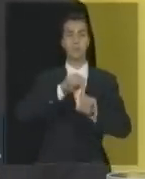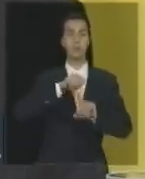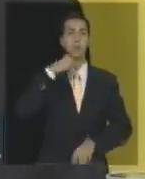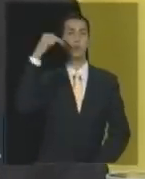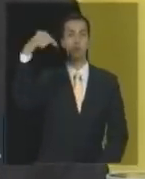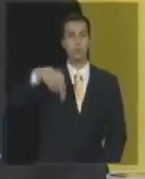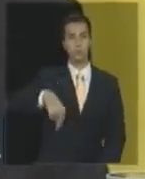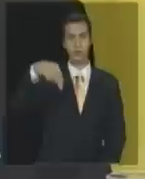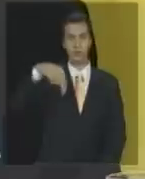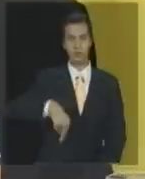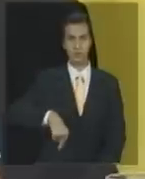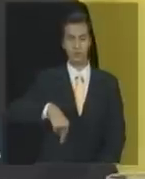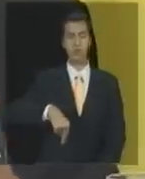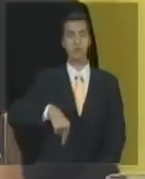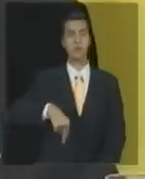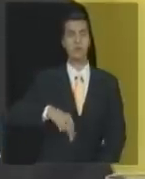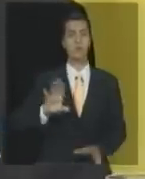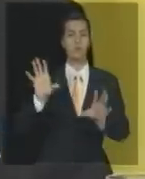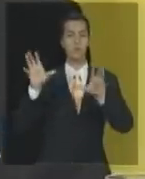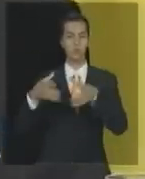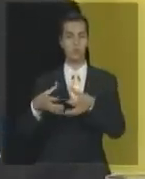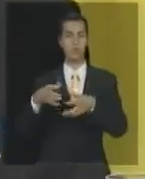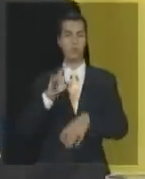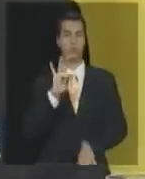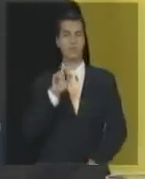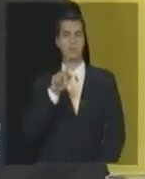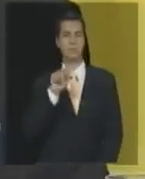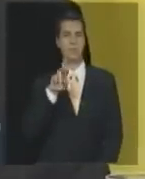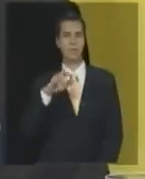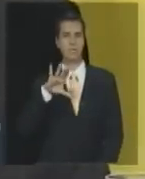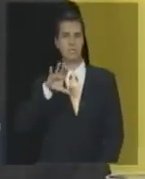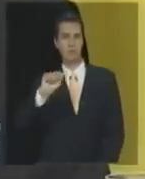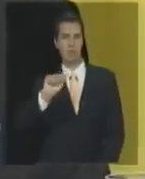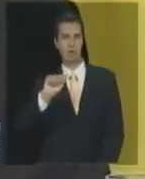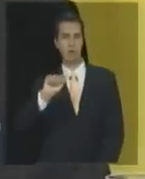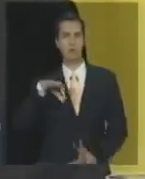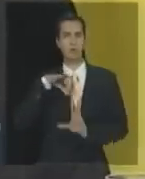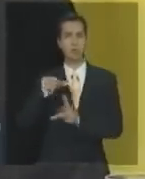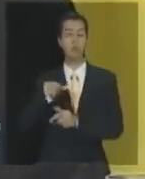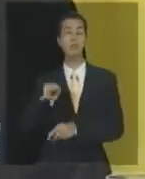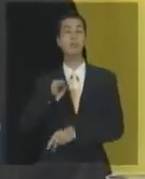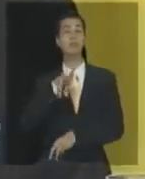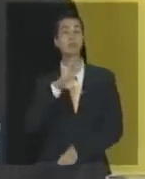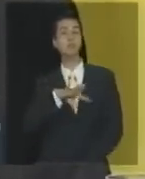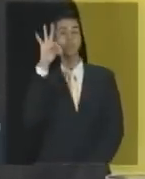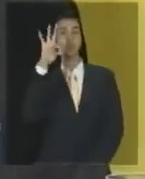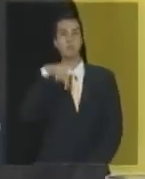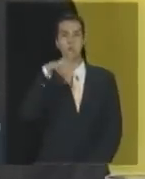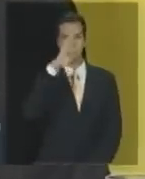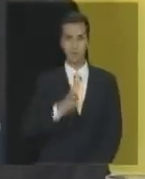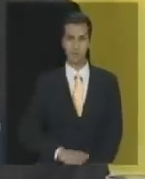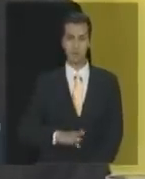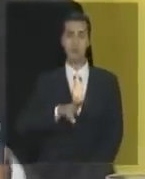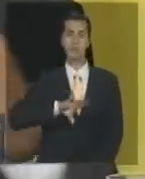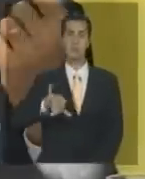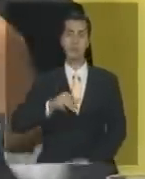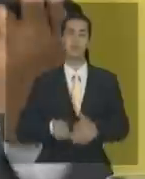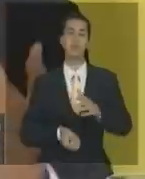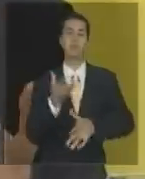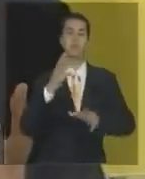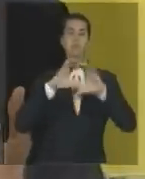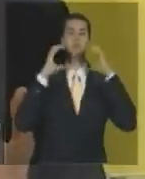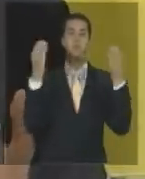Transparência Internacional escolheu o Brasil, pediu ao Brasil que fosse o anfitrião deste evento, que é o maior